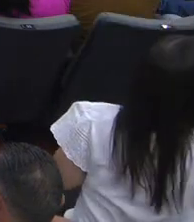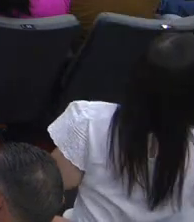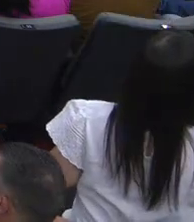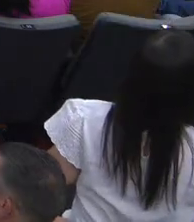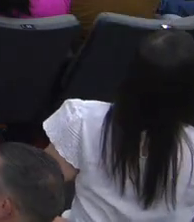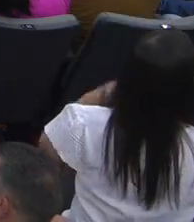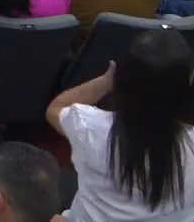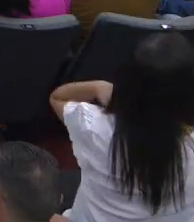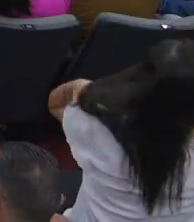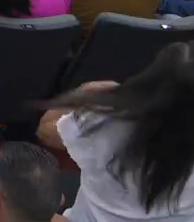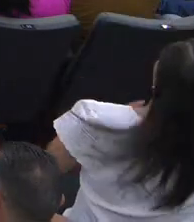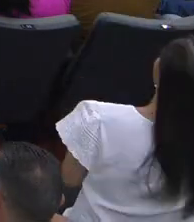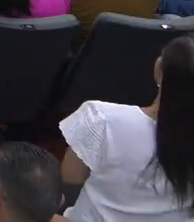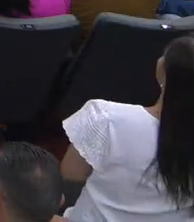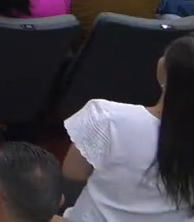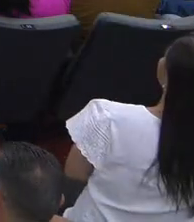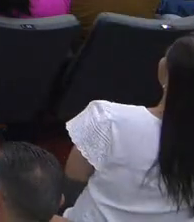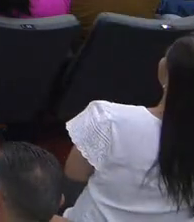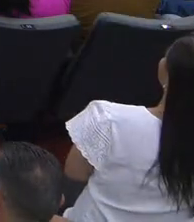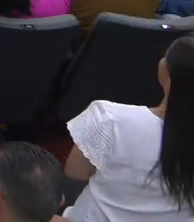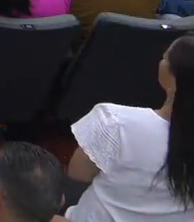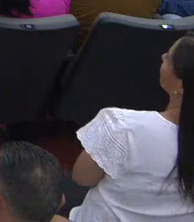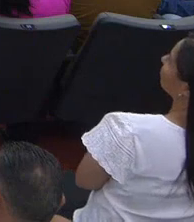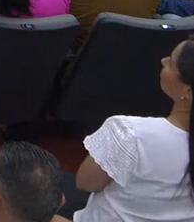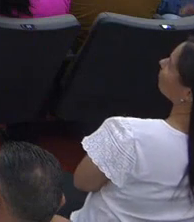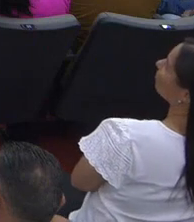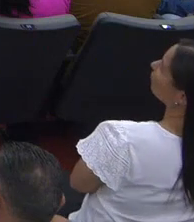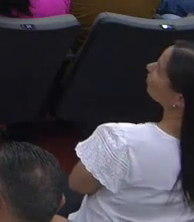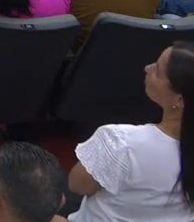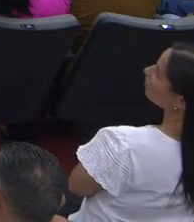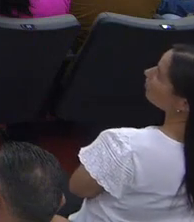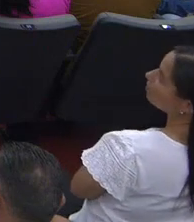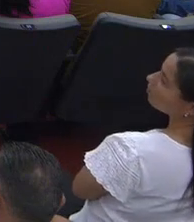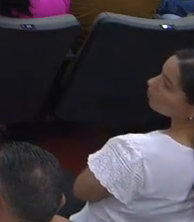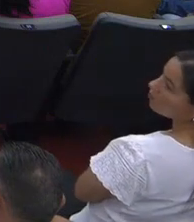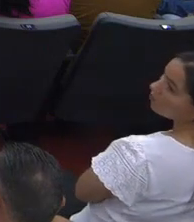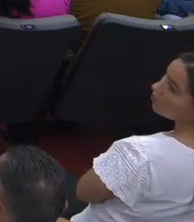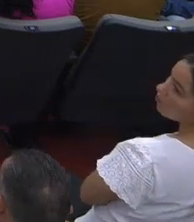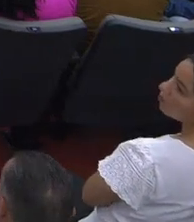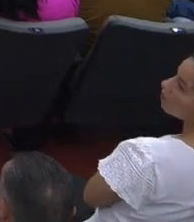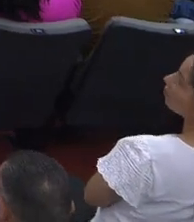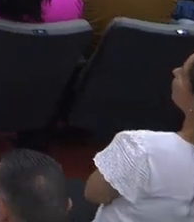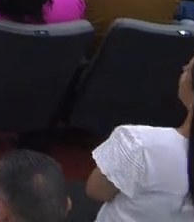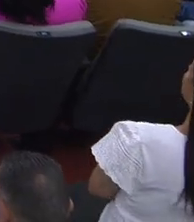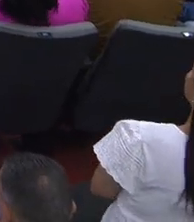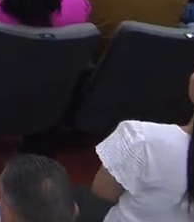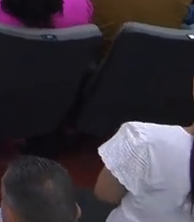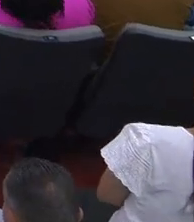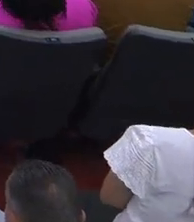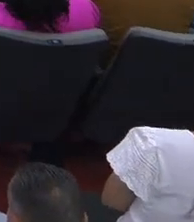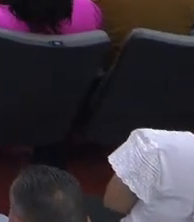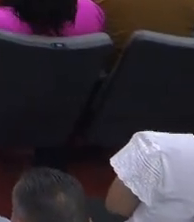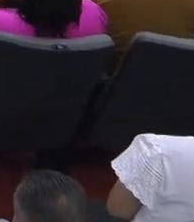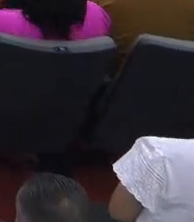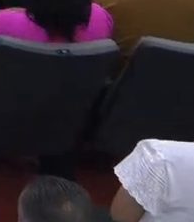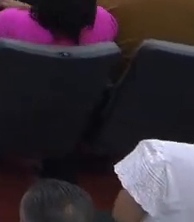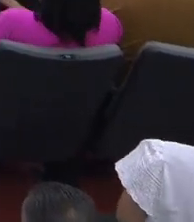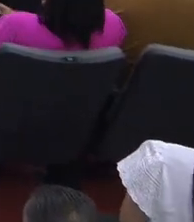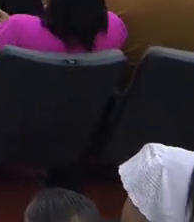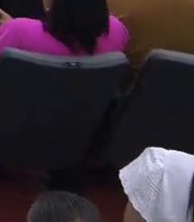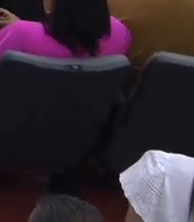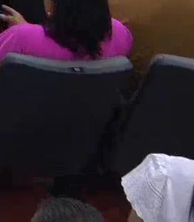considera aprovada e solicita a sua subscrição essa reunião se destina a receber discutir e votar